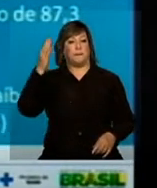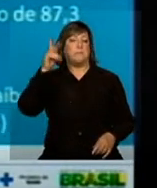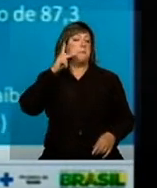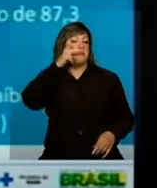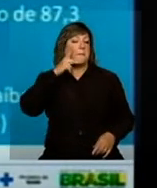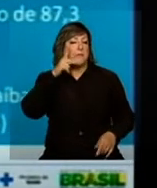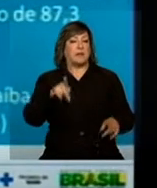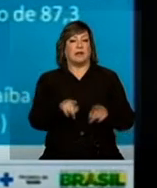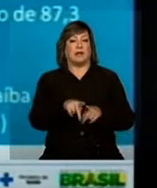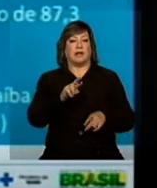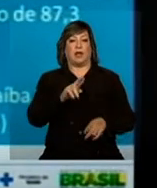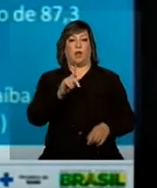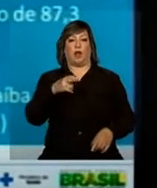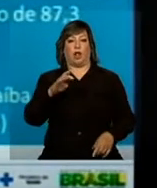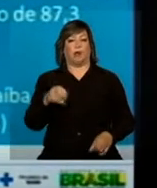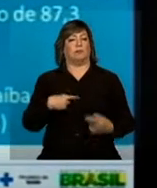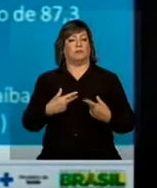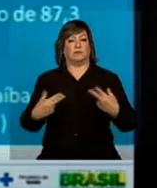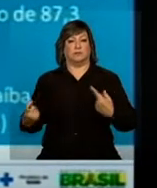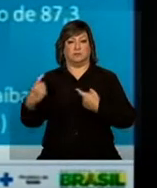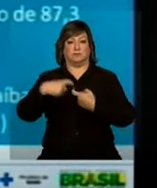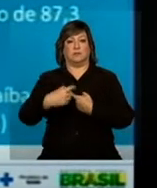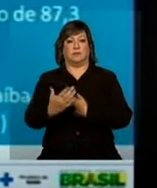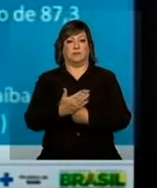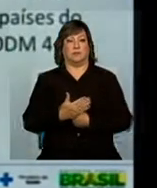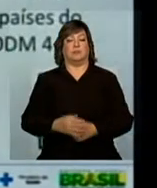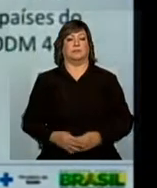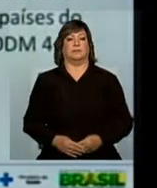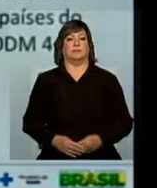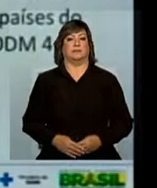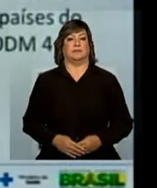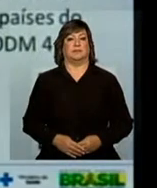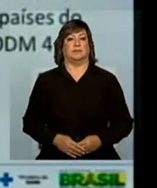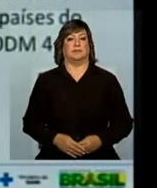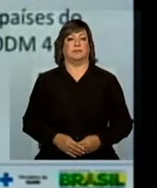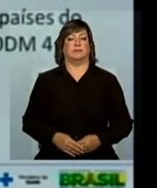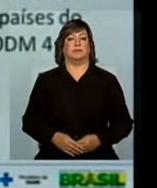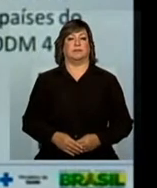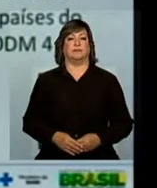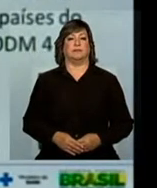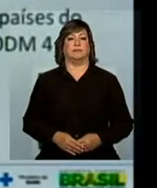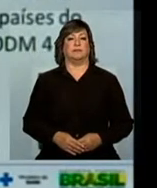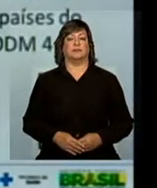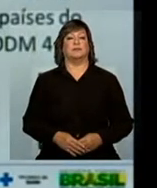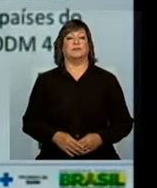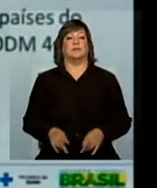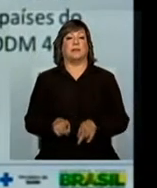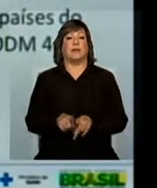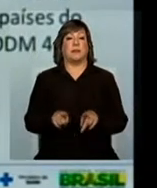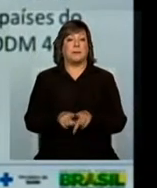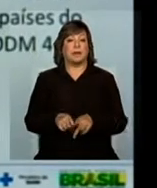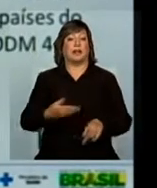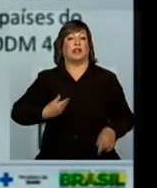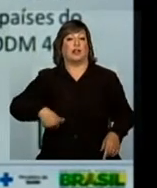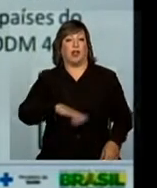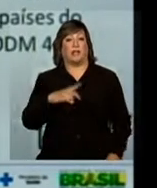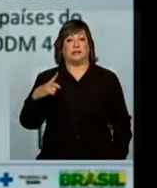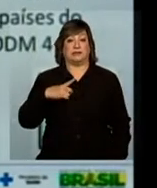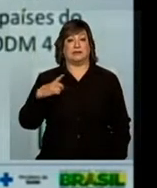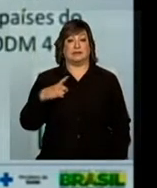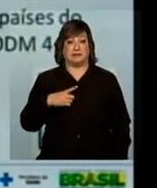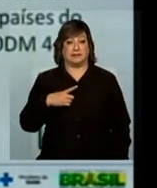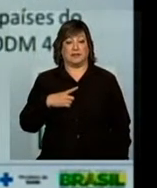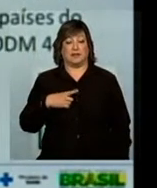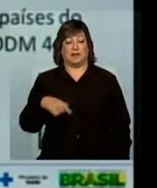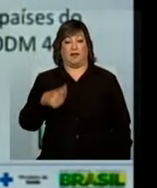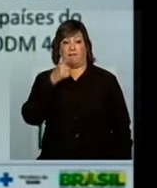num esforço grande. Pode passar? E aí nós temos essa